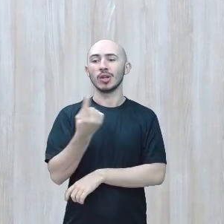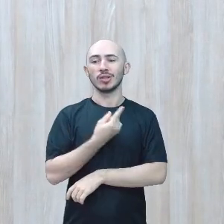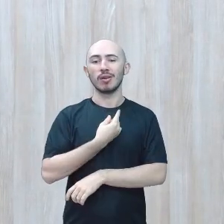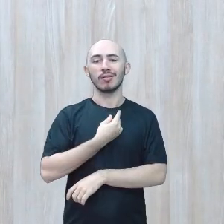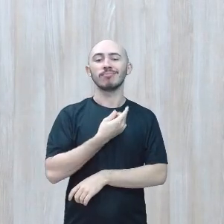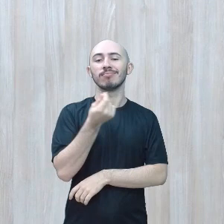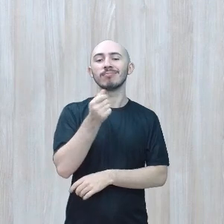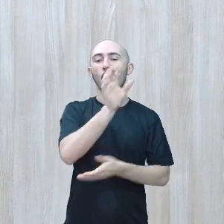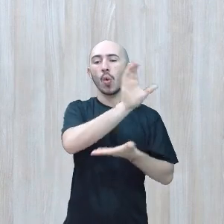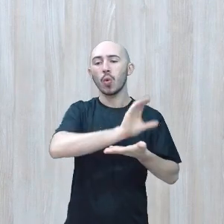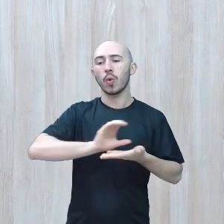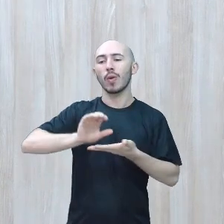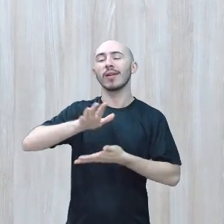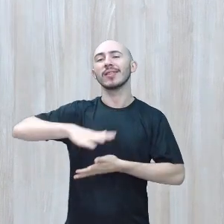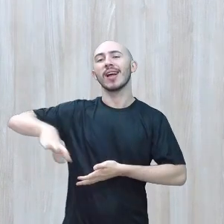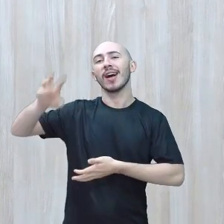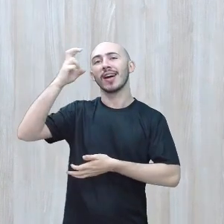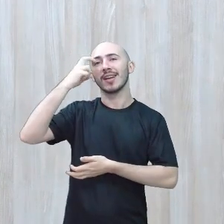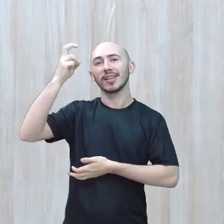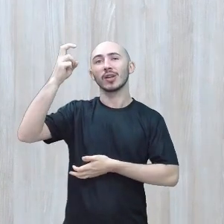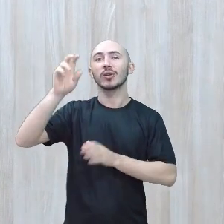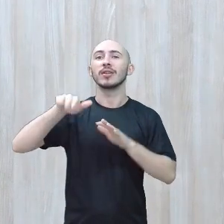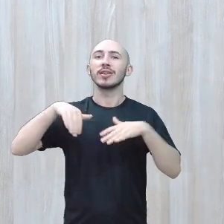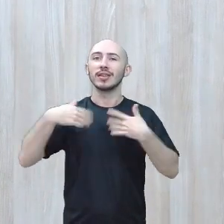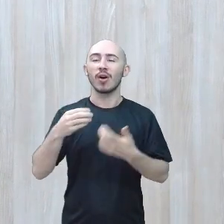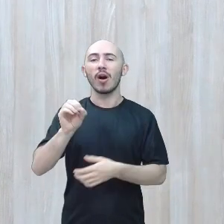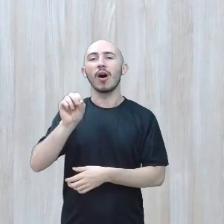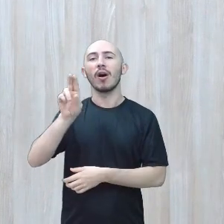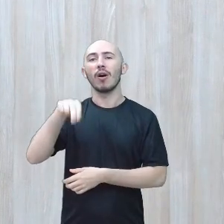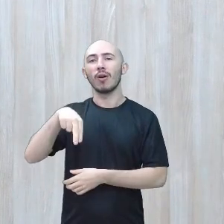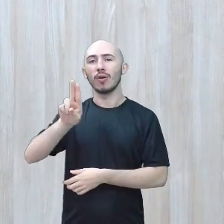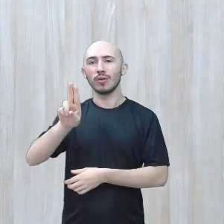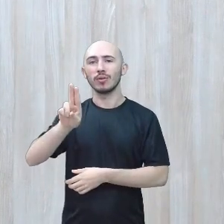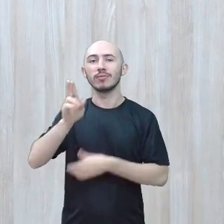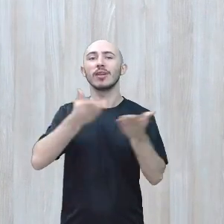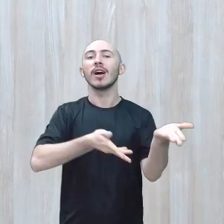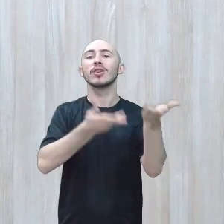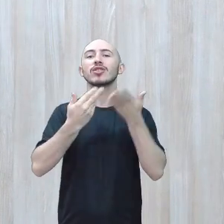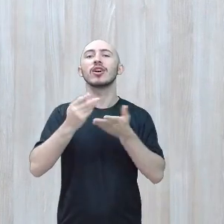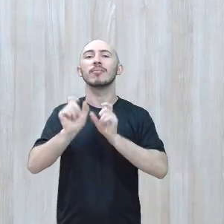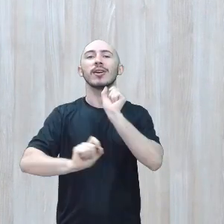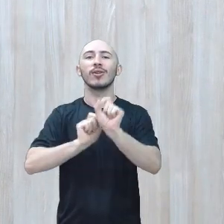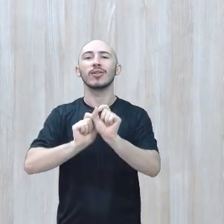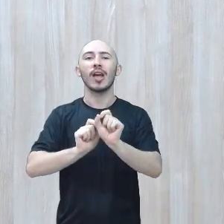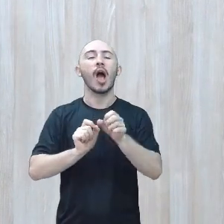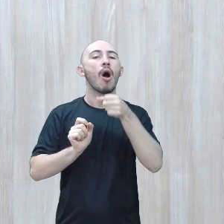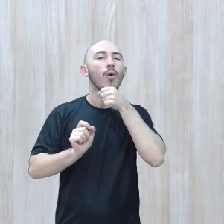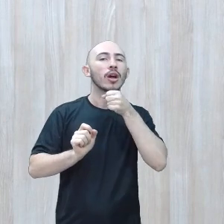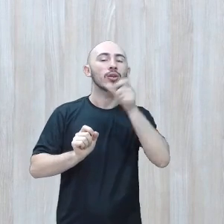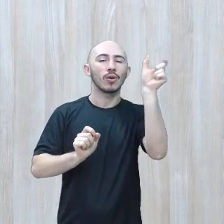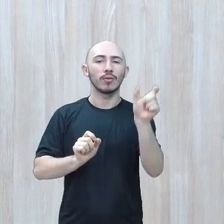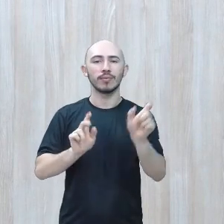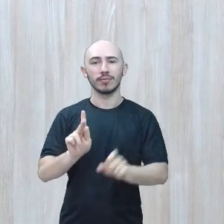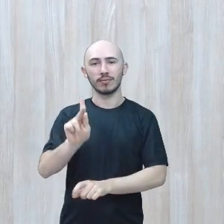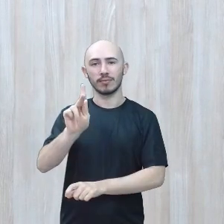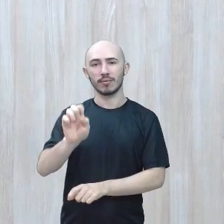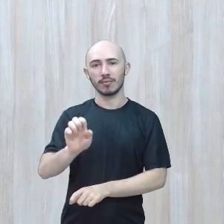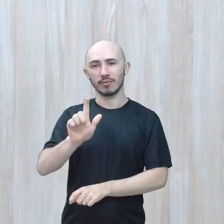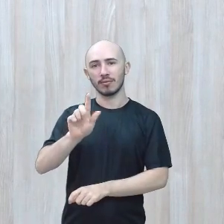a gente tem assim, a ONU chama Kelvin Durant para